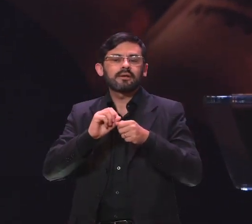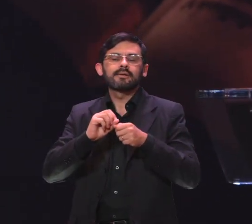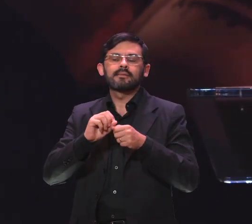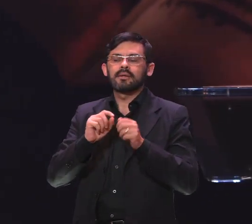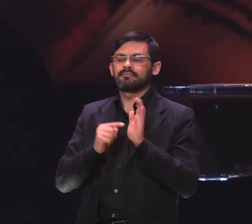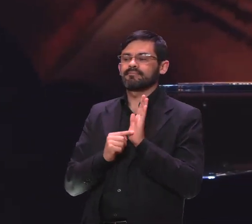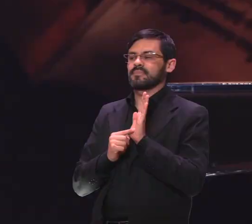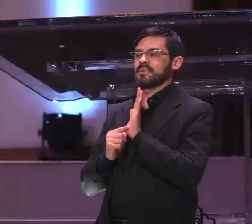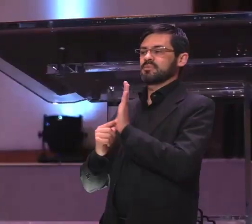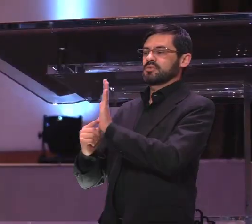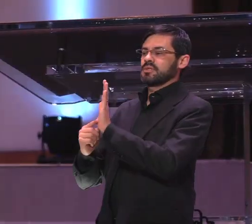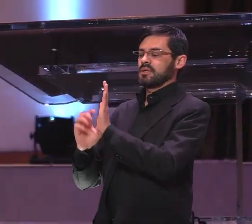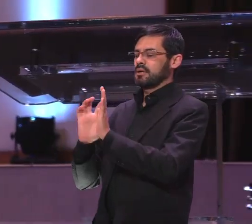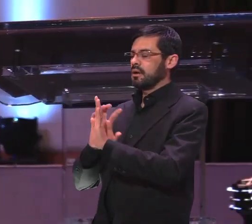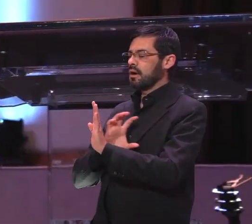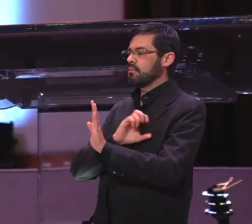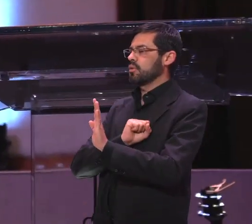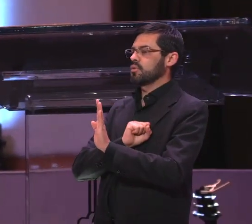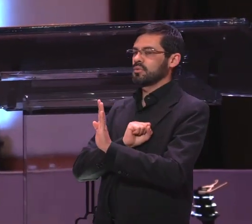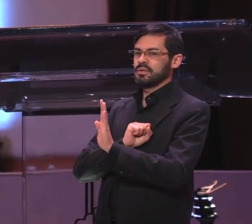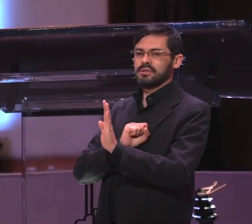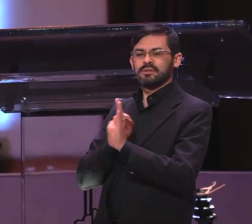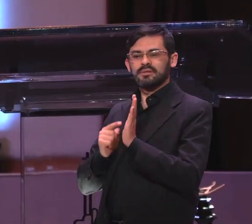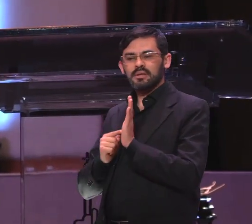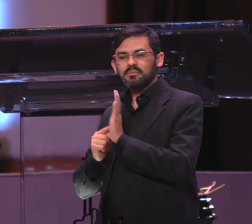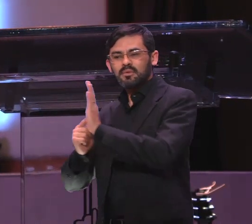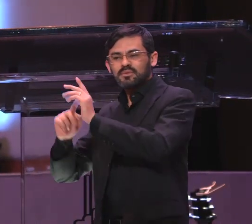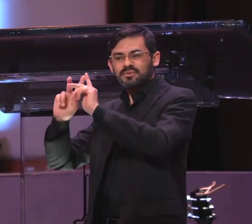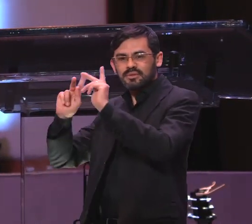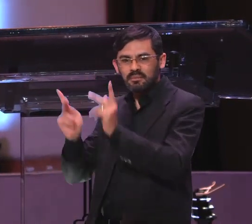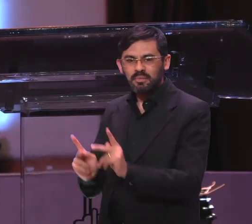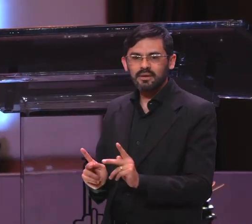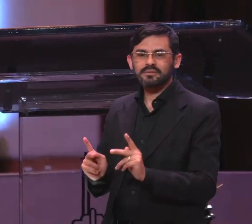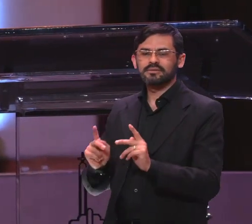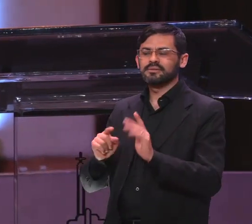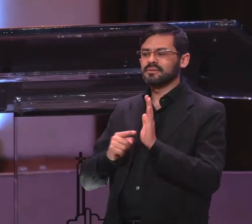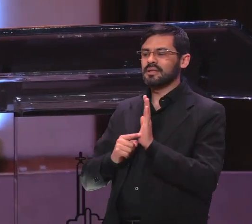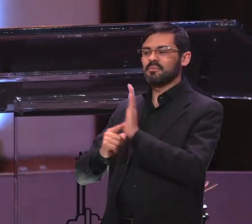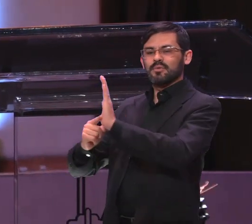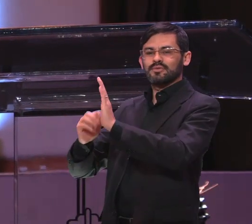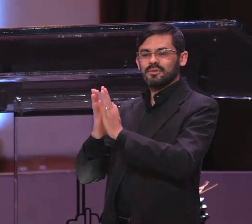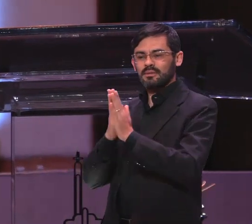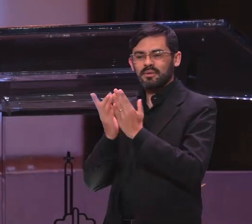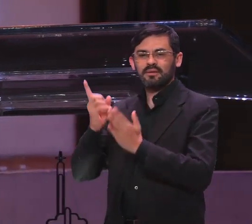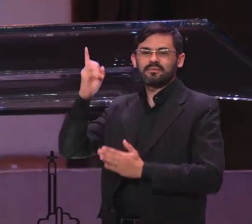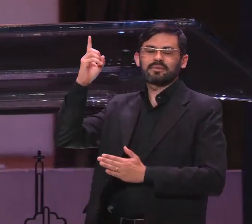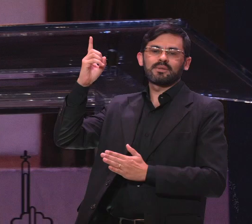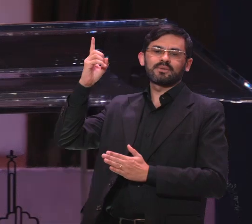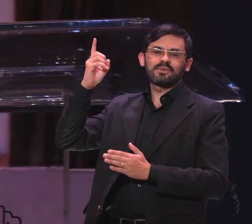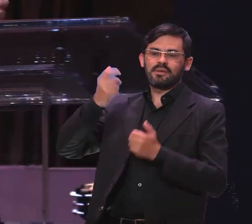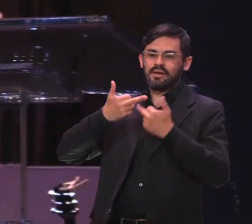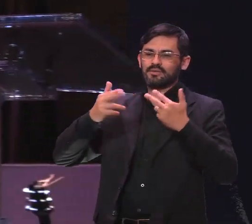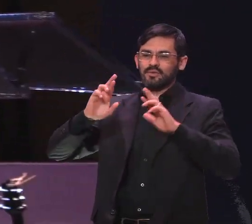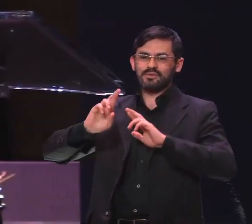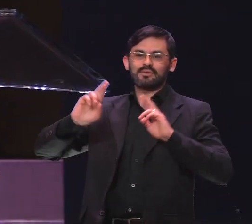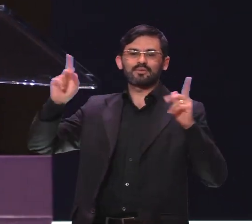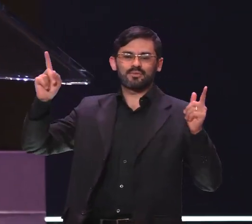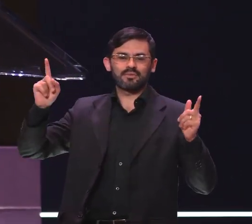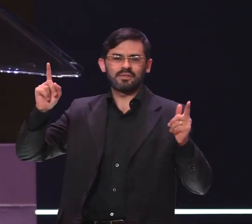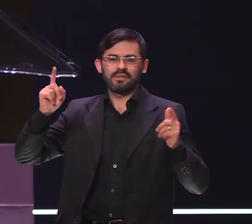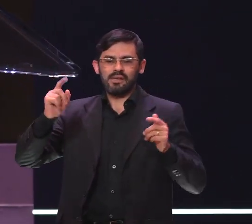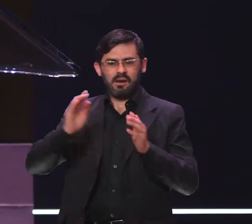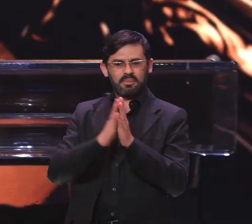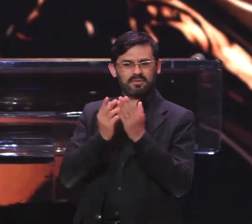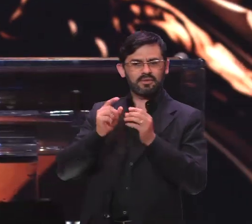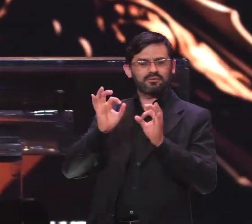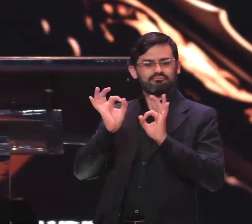gente guerreia do jeito de Jesus e as coisas vão sendo diferentes. Ela nos prepara para toda